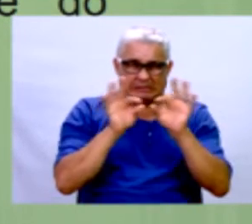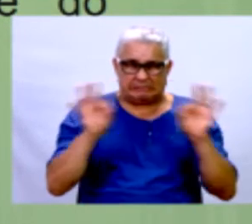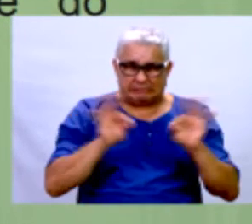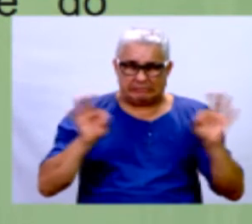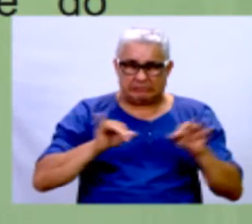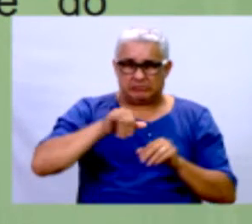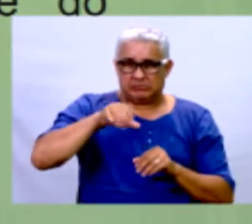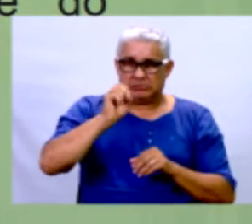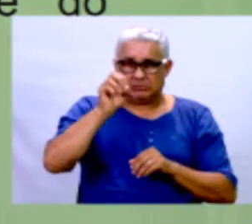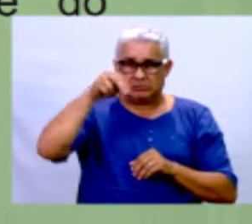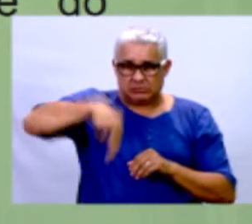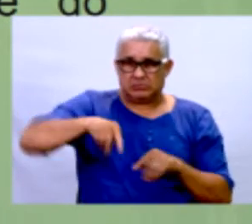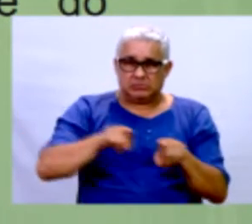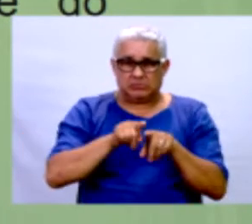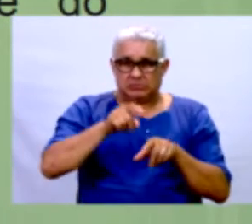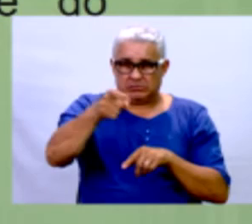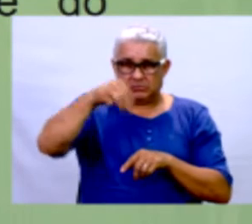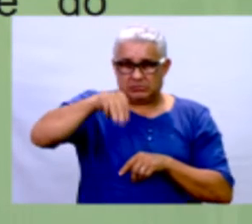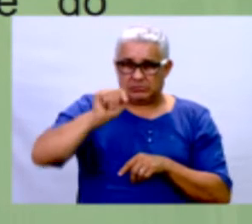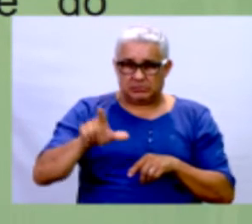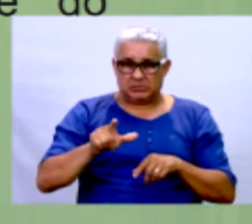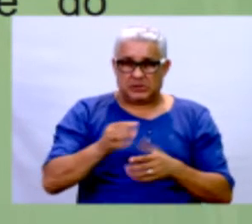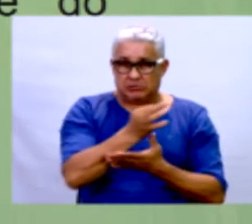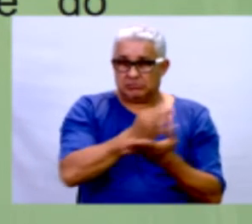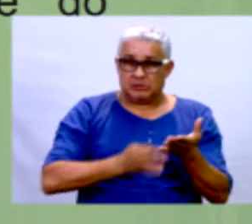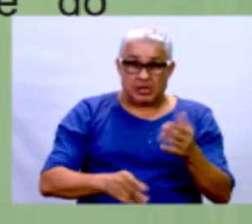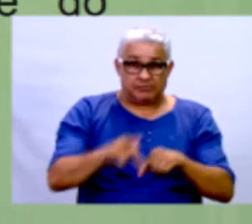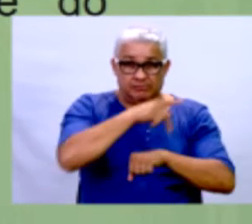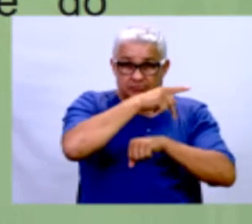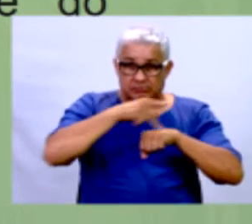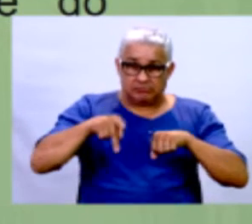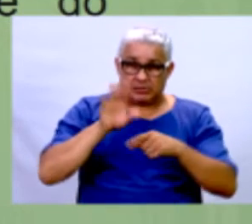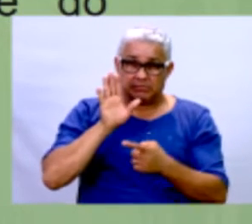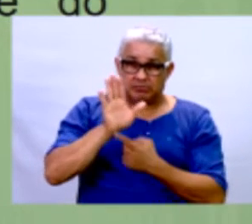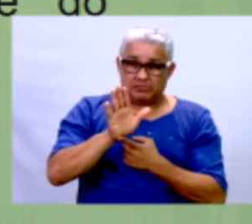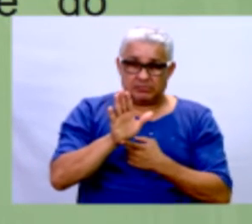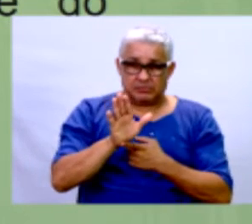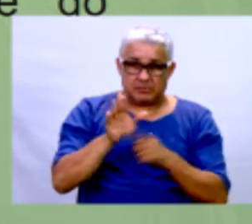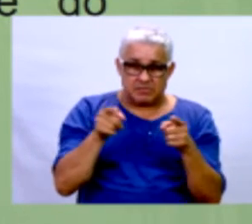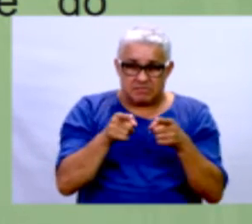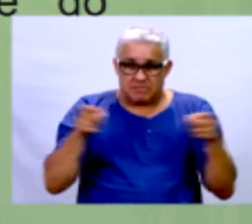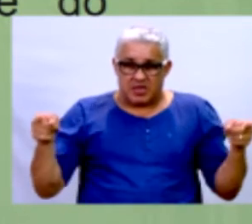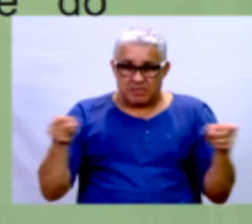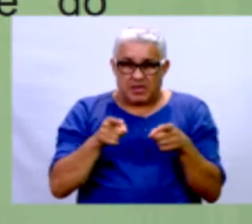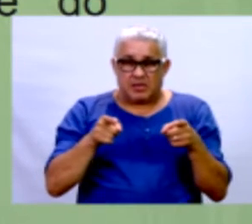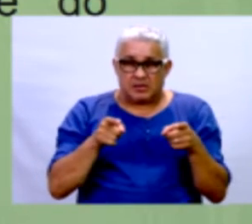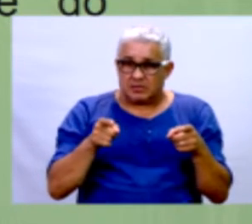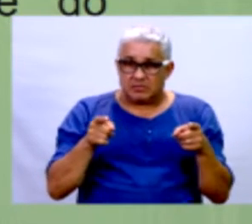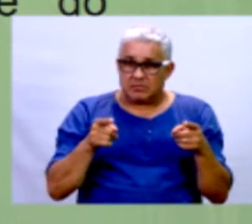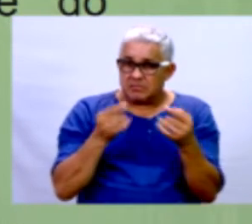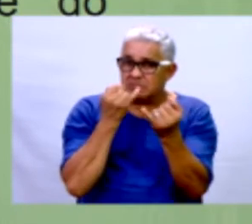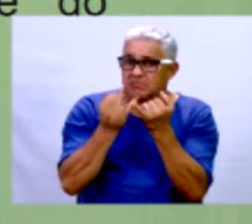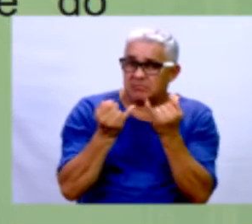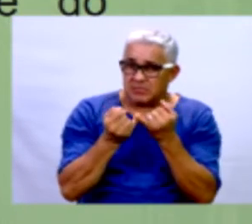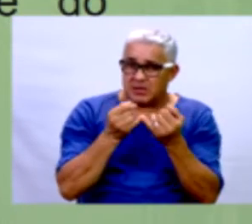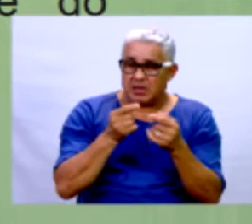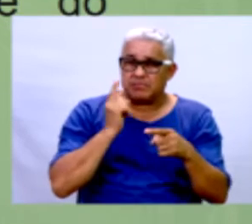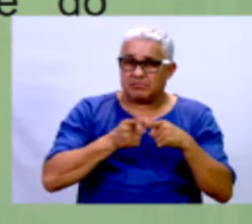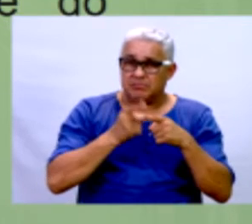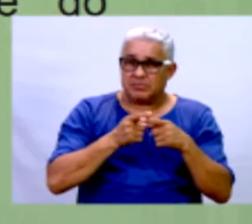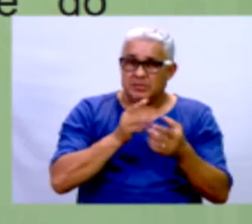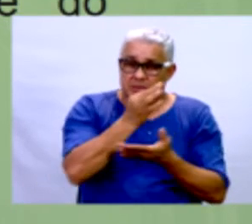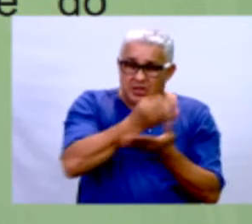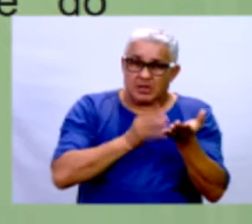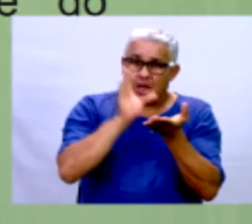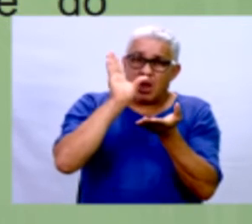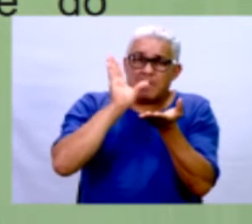XML, que no caso são textos puros, né, eles vão apresentar tamanho idêntico após a compressão, né, é texto, né, a gente está falando de